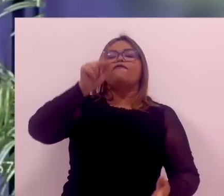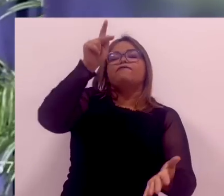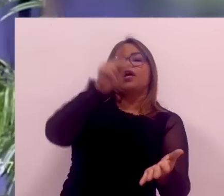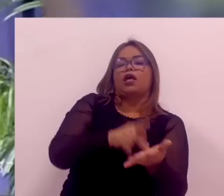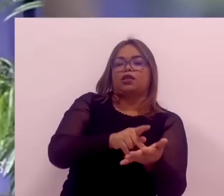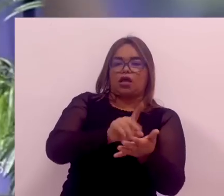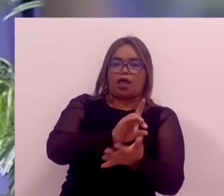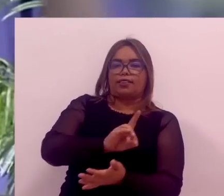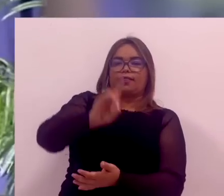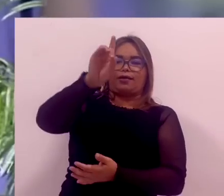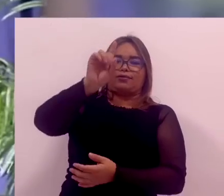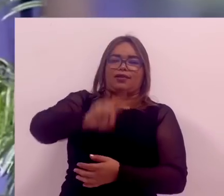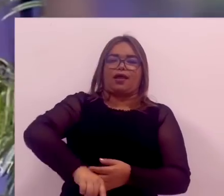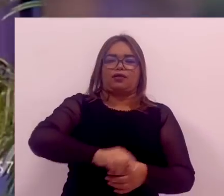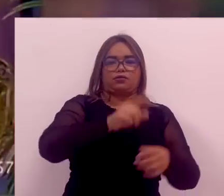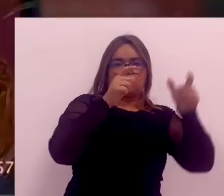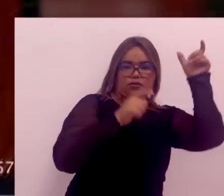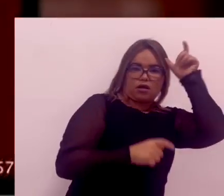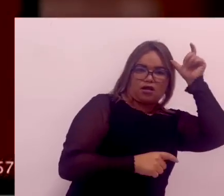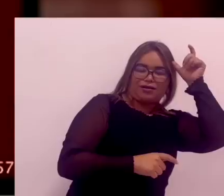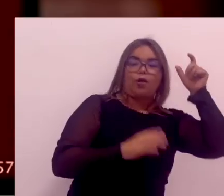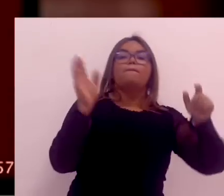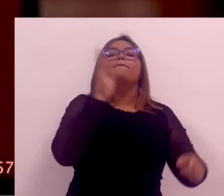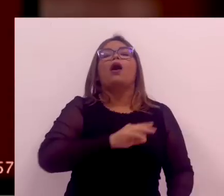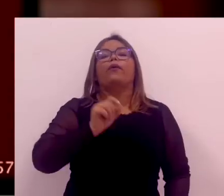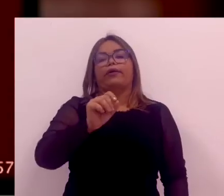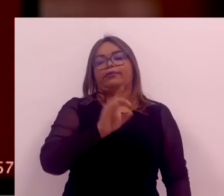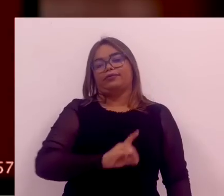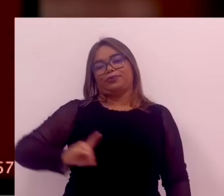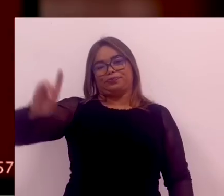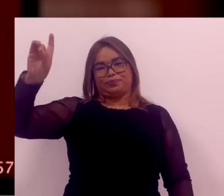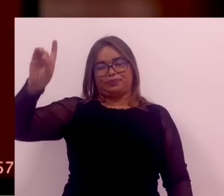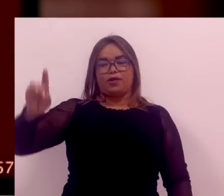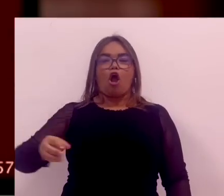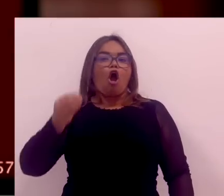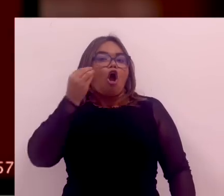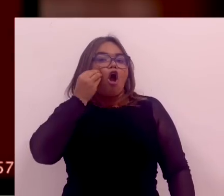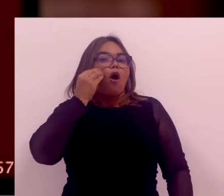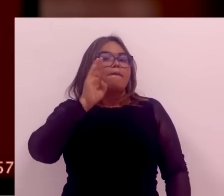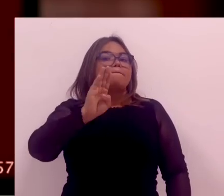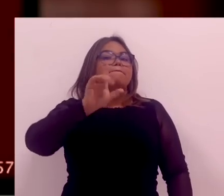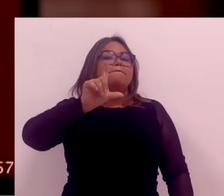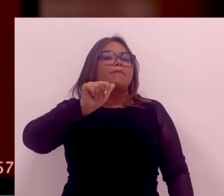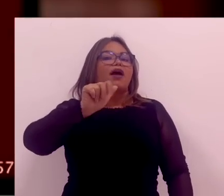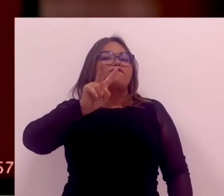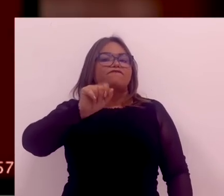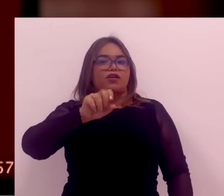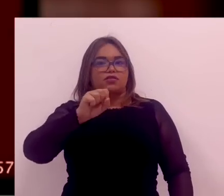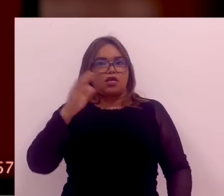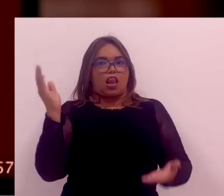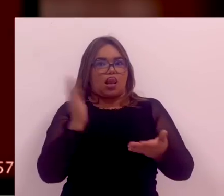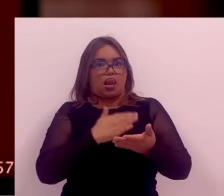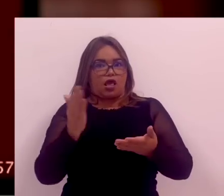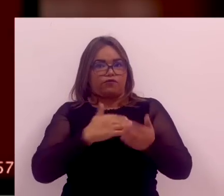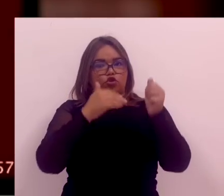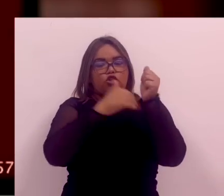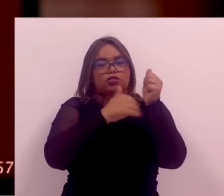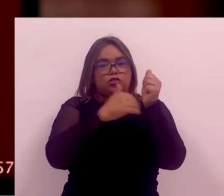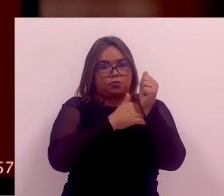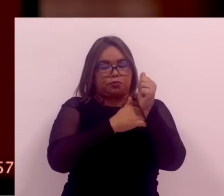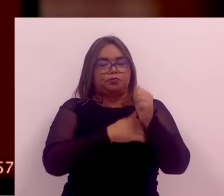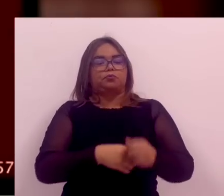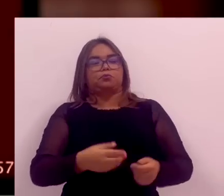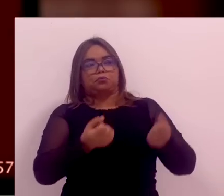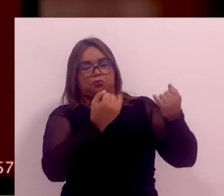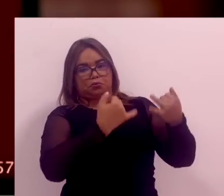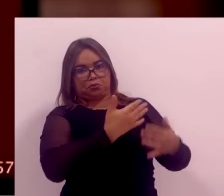para baixo. O diabo é o verdadeiro Deus, e Jeová, Yahvé, é o vilão. Bem, vamos ver se a gente pode provar isso.